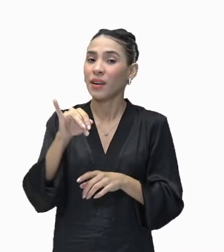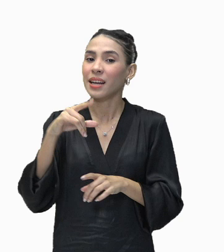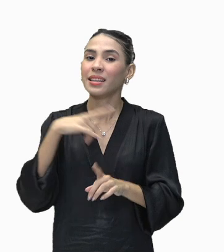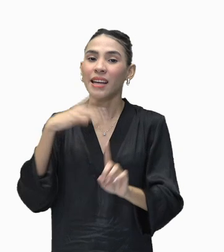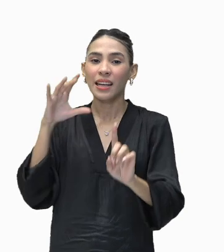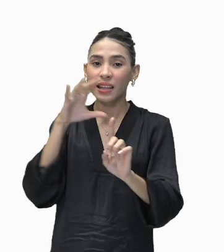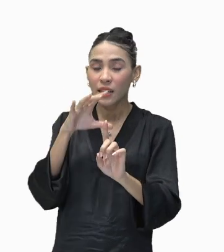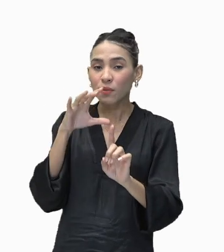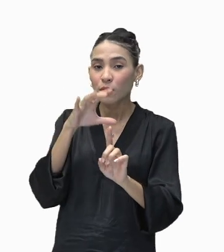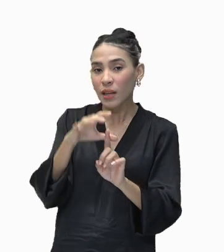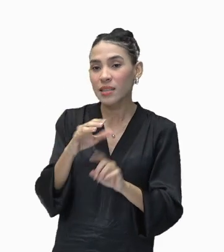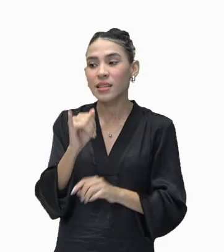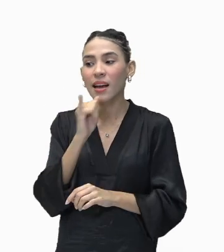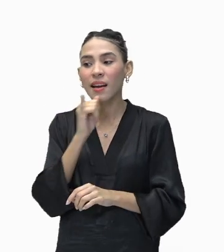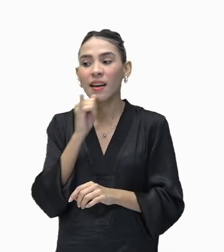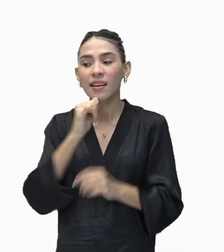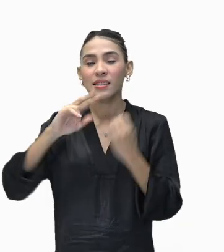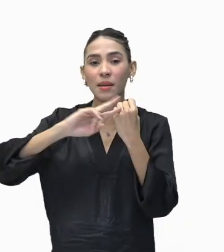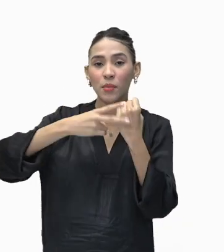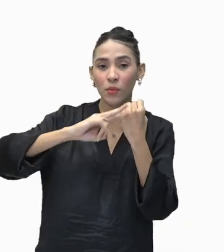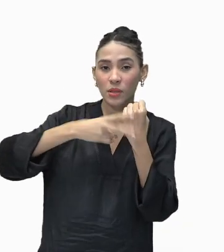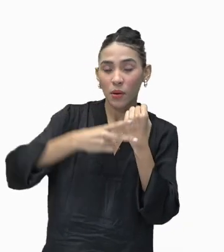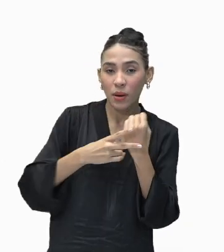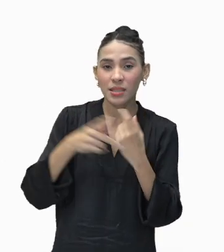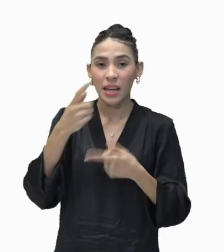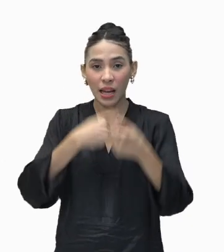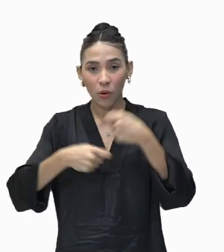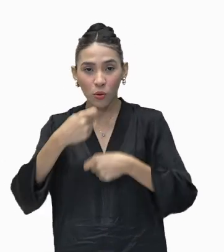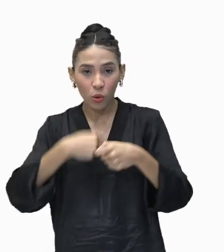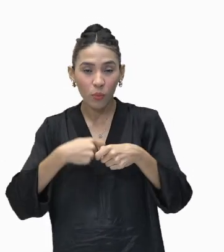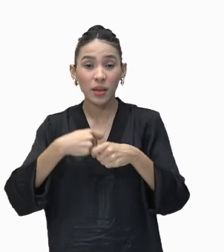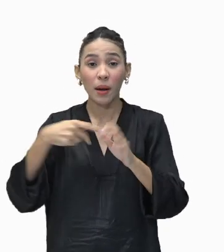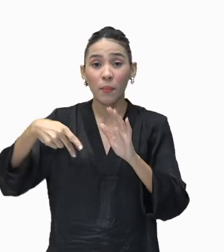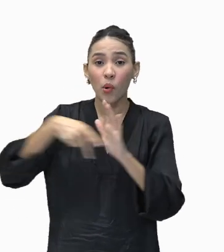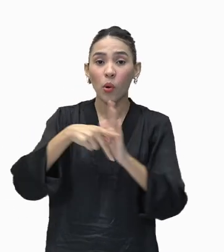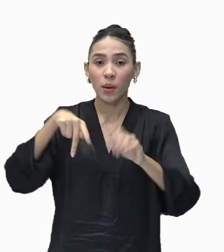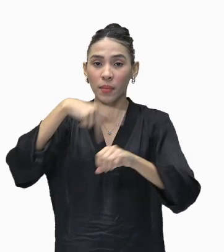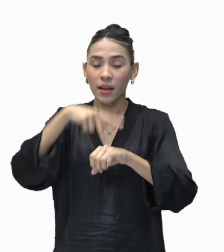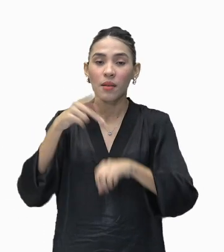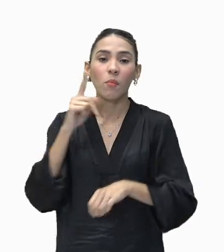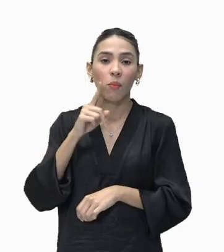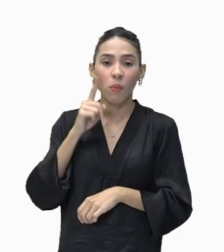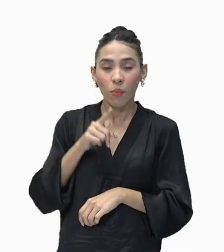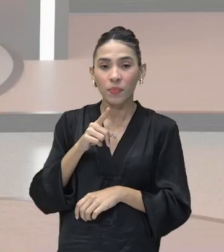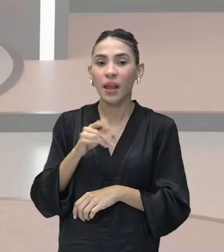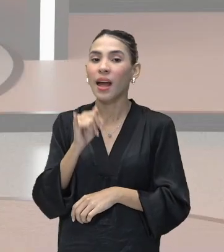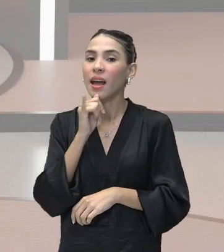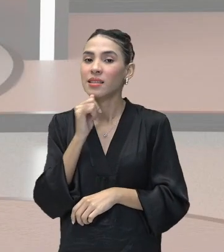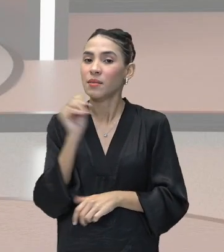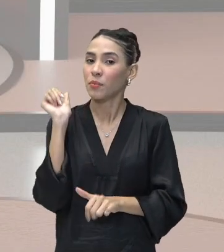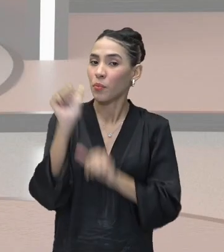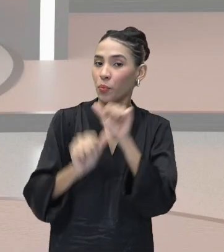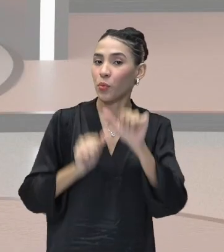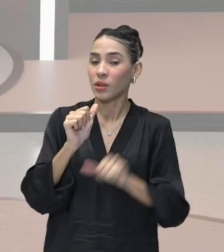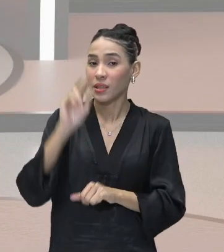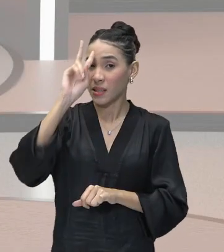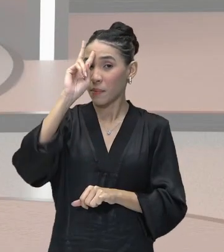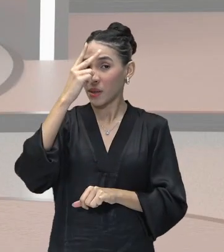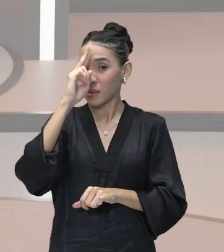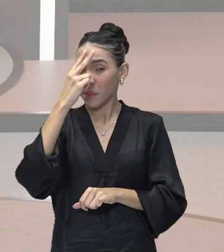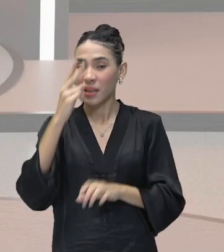consequências na que tange a questão política e econômica dos Estados Unidos, como, por exemplo, as mudanças de pensamento em